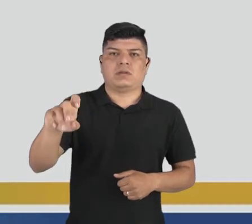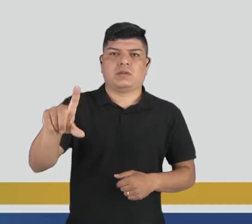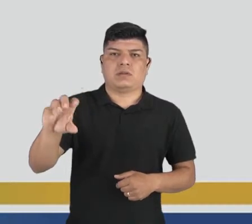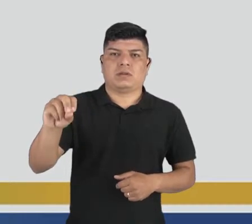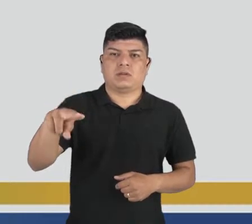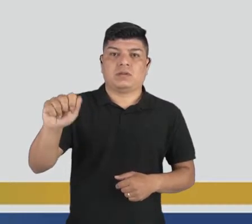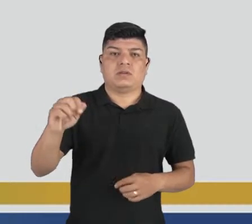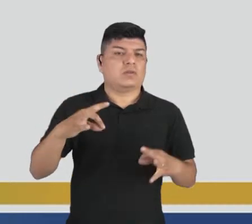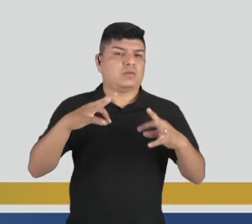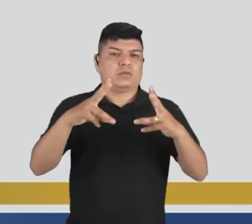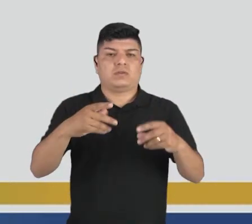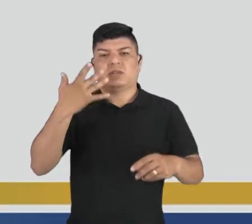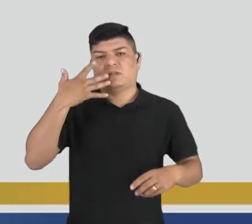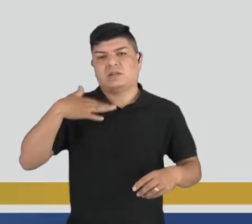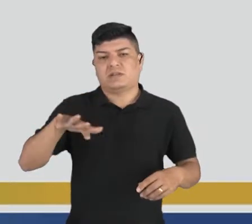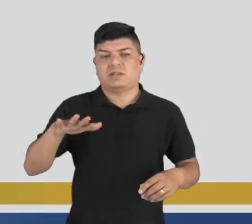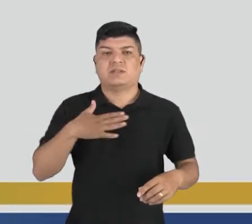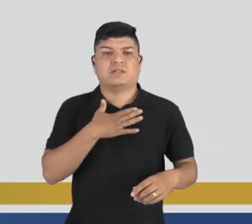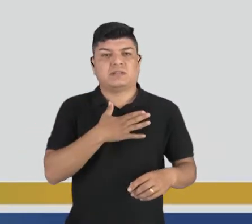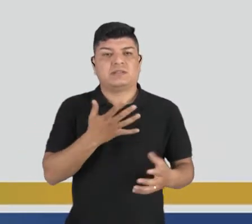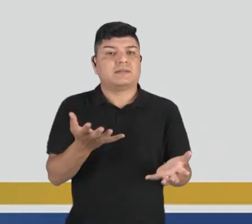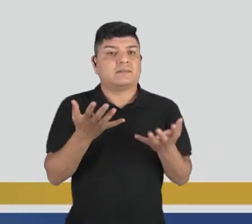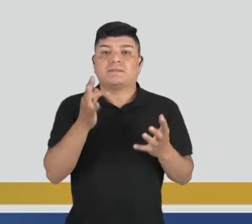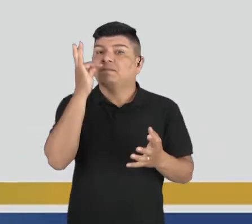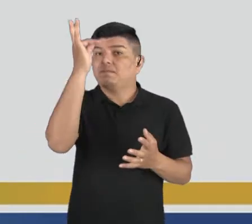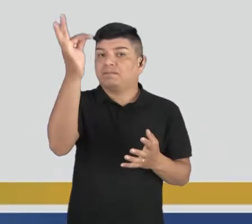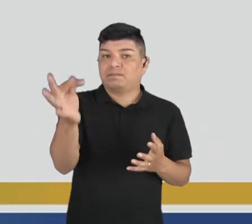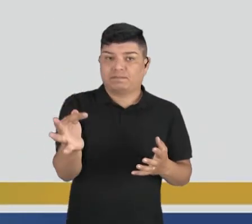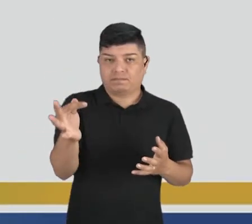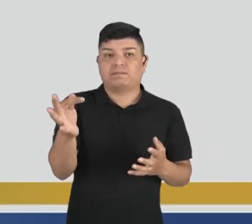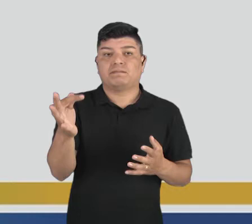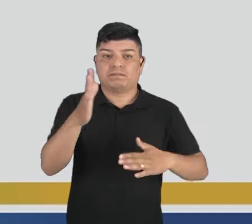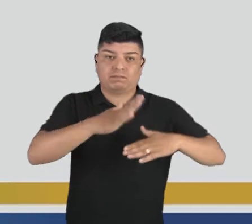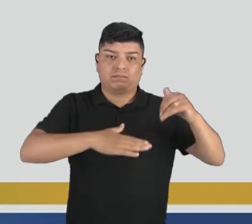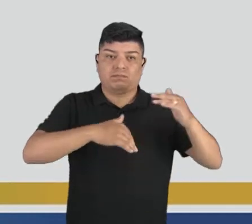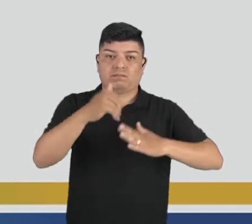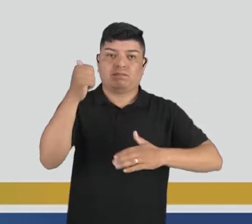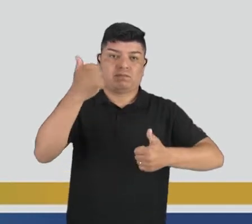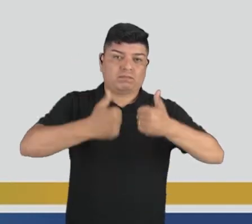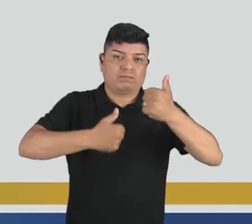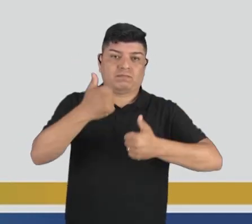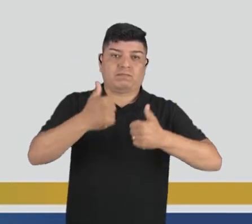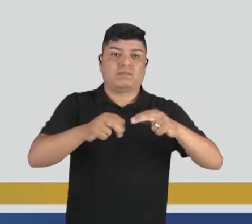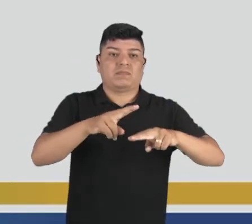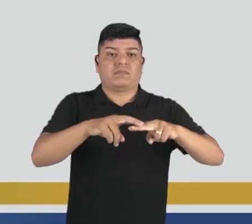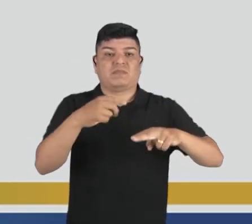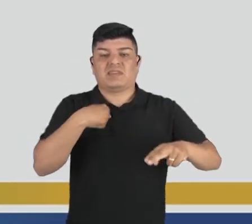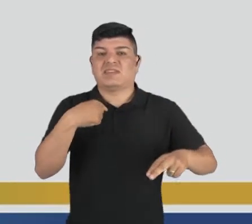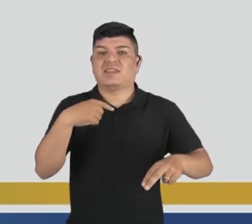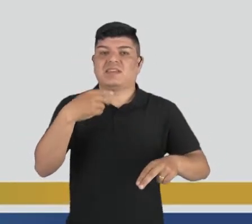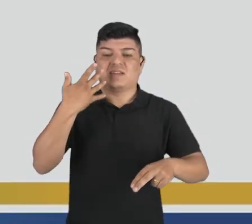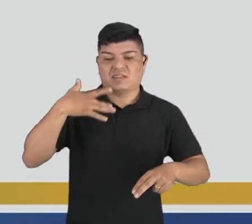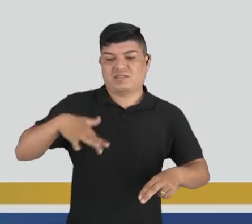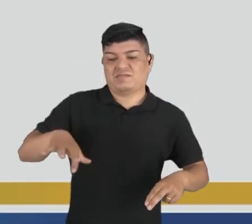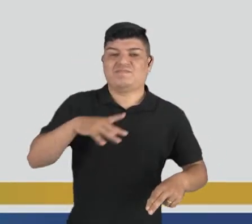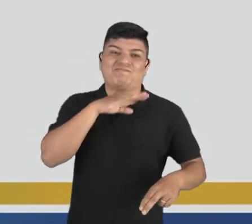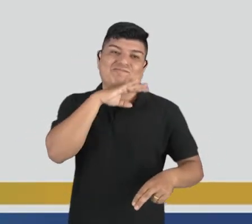sonho de todo moleque que joga futebol. Eu, quando jogava futebol, achava que ia chegar um dia nesse nível, né? Mas aí minhas pernas de pau não ajudaram